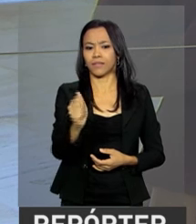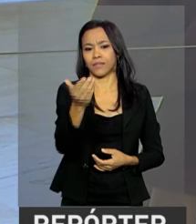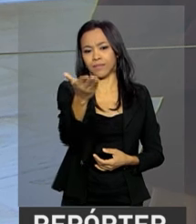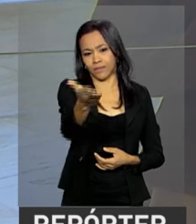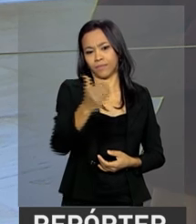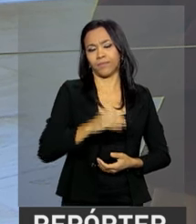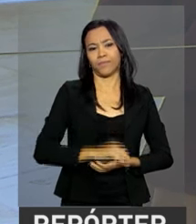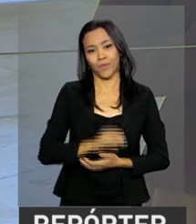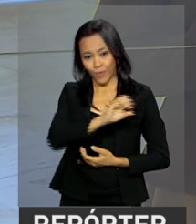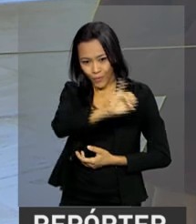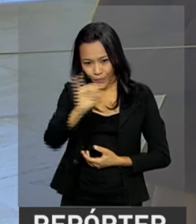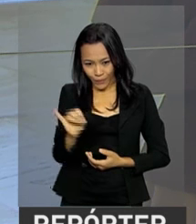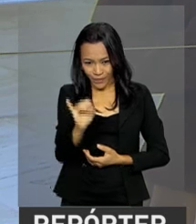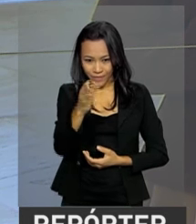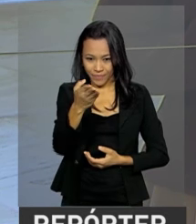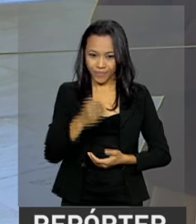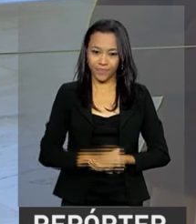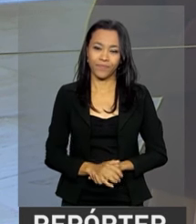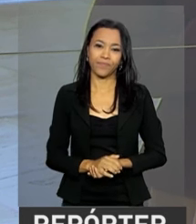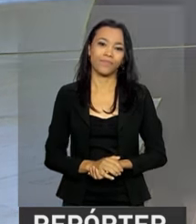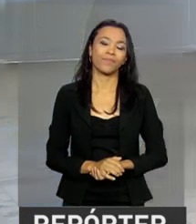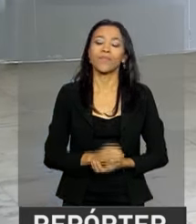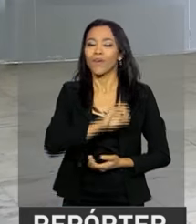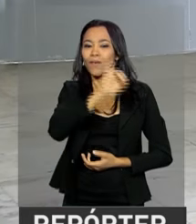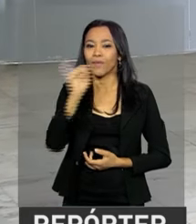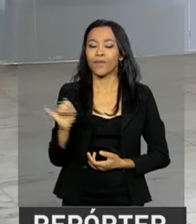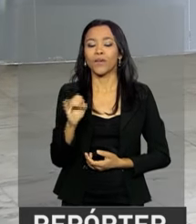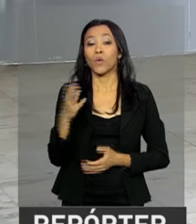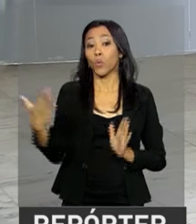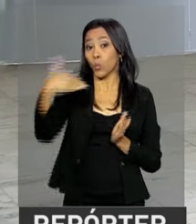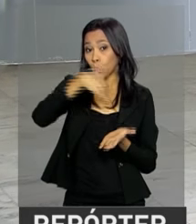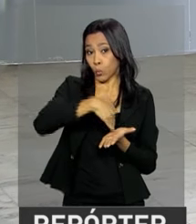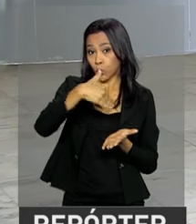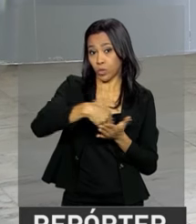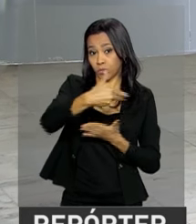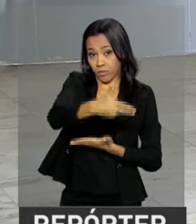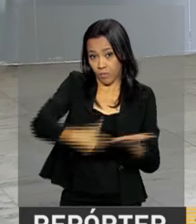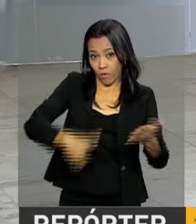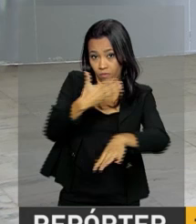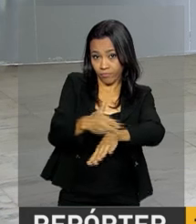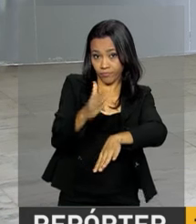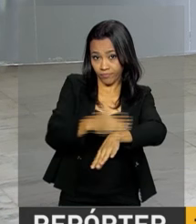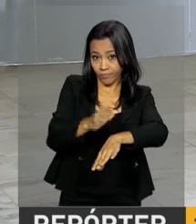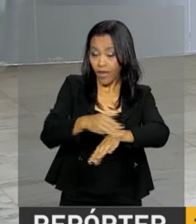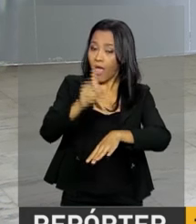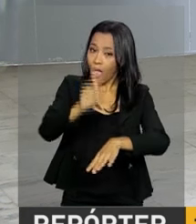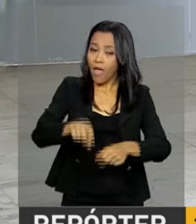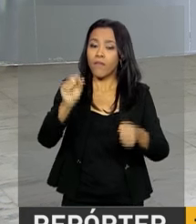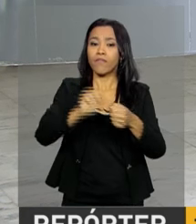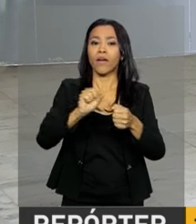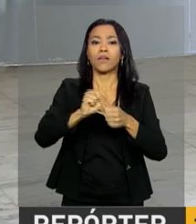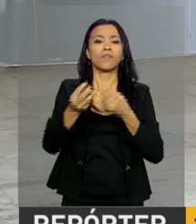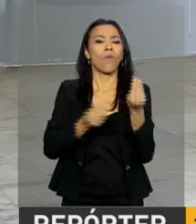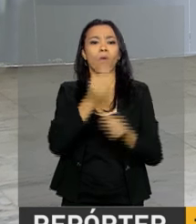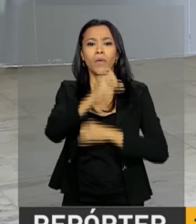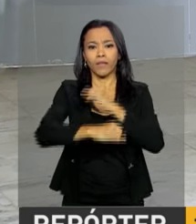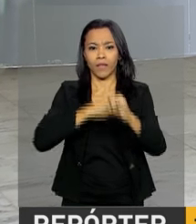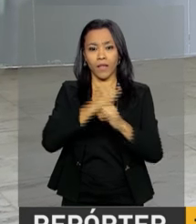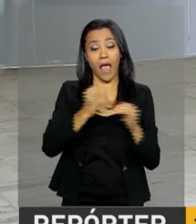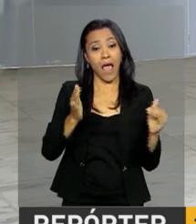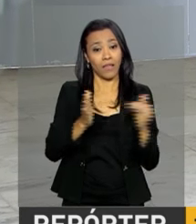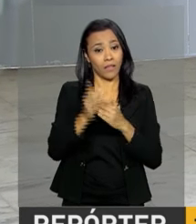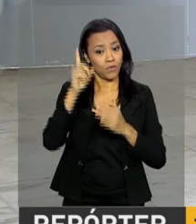ao vivo 8 a isso foi leandro o último simulado do enem vai poder ser feito pela internet até o dia 23 de outubro